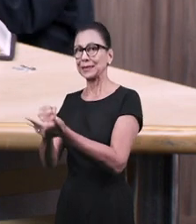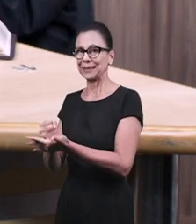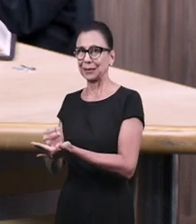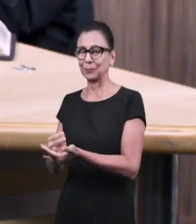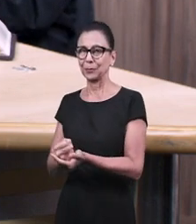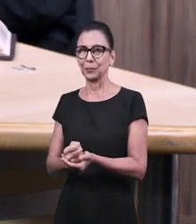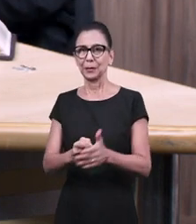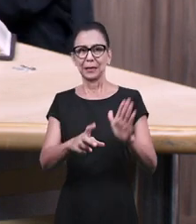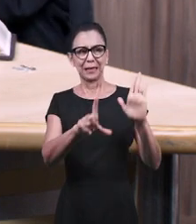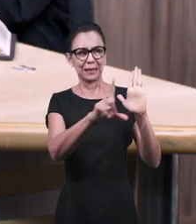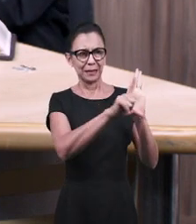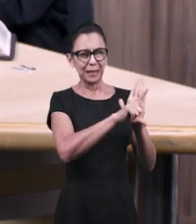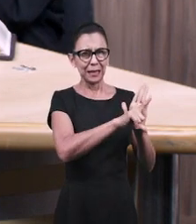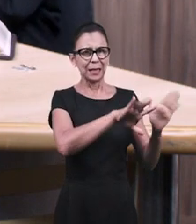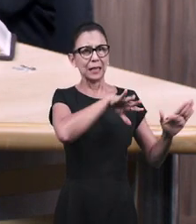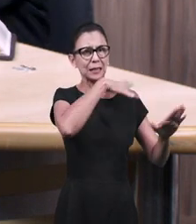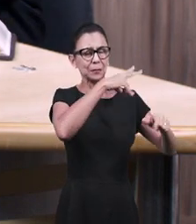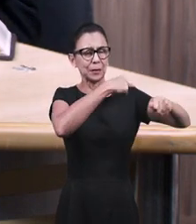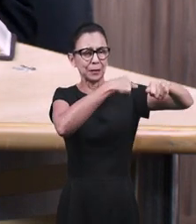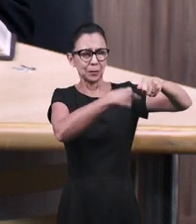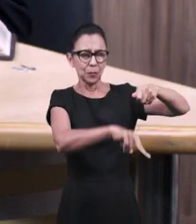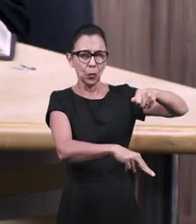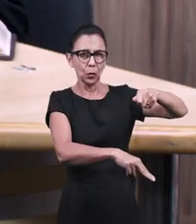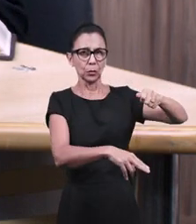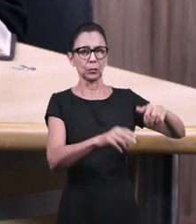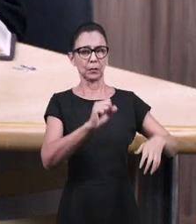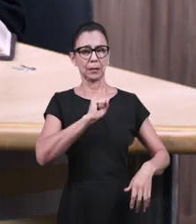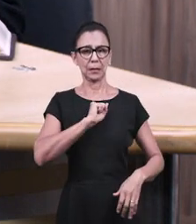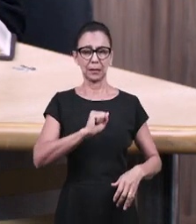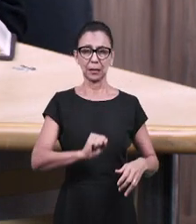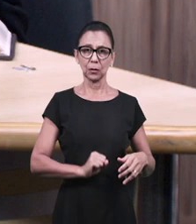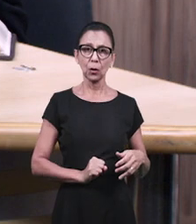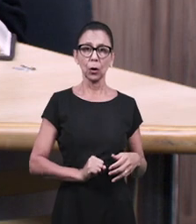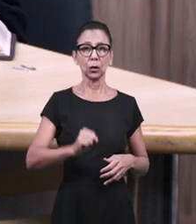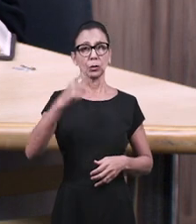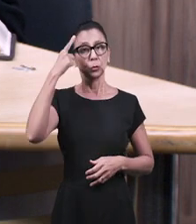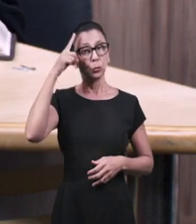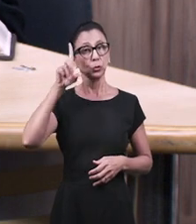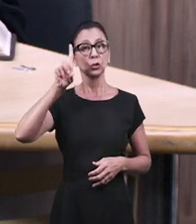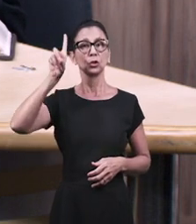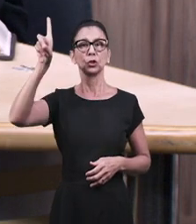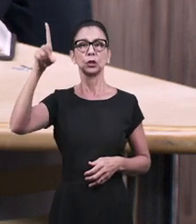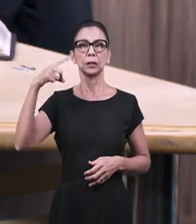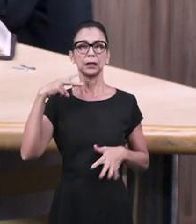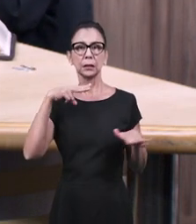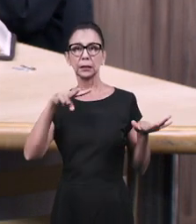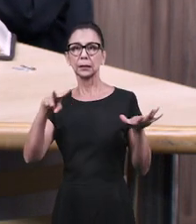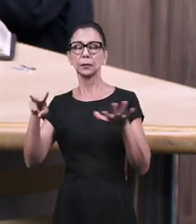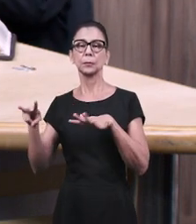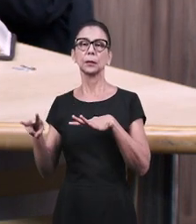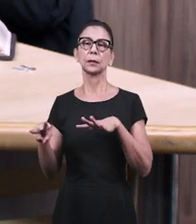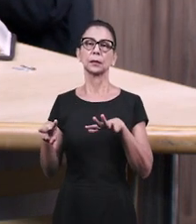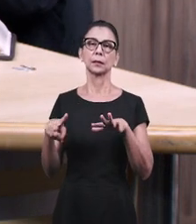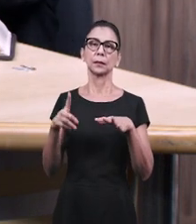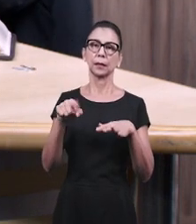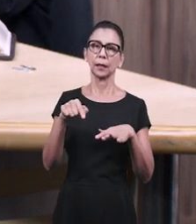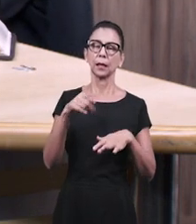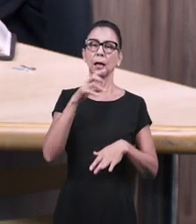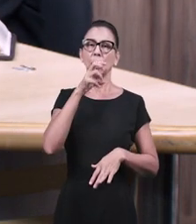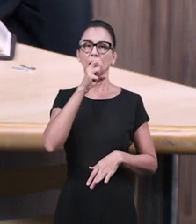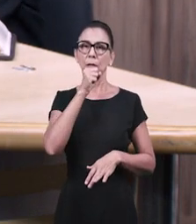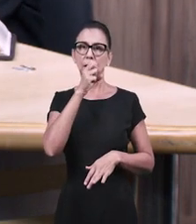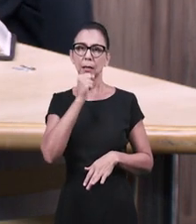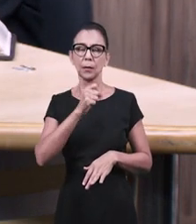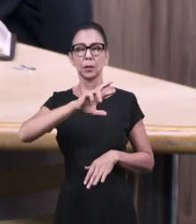os sacrifícios, os sacerdotes e também o dia e também o sábado, também apontava para as